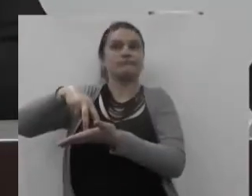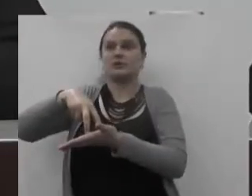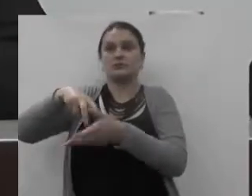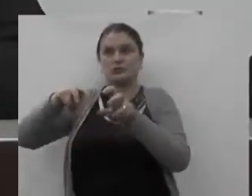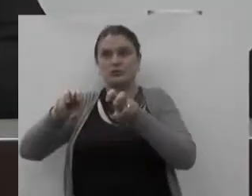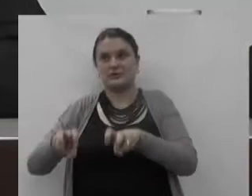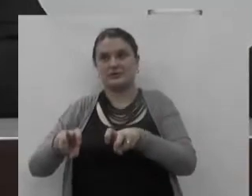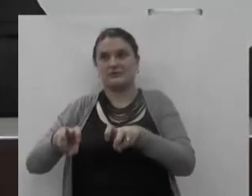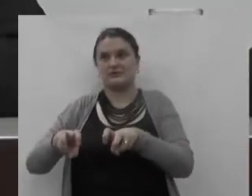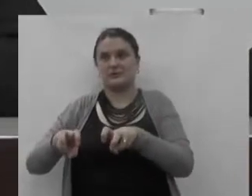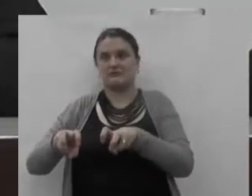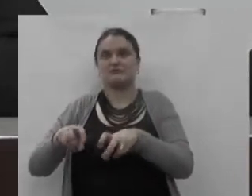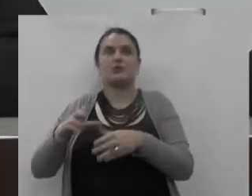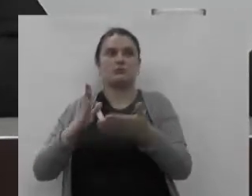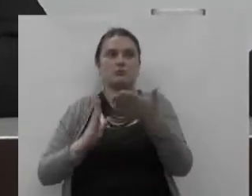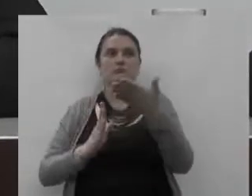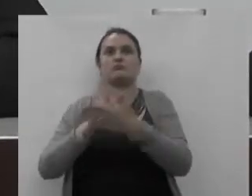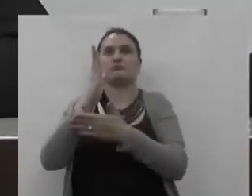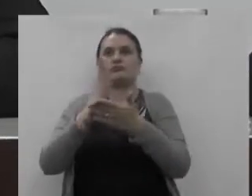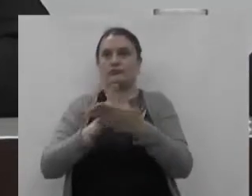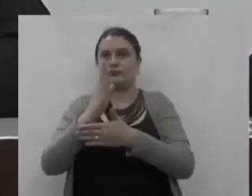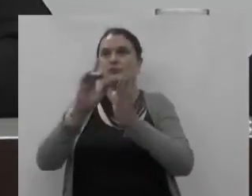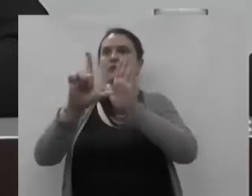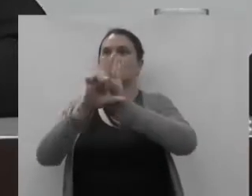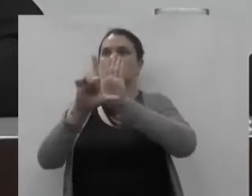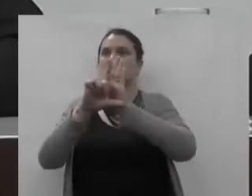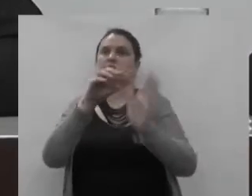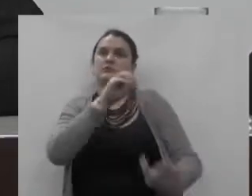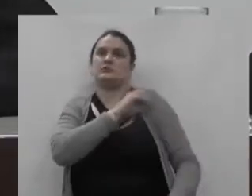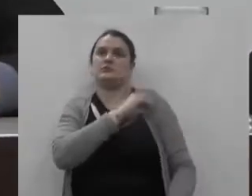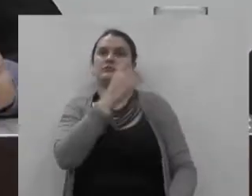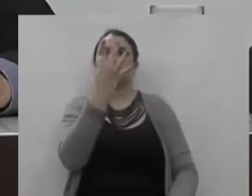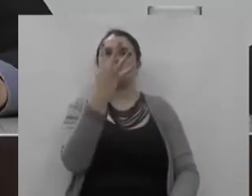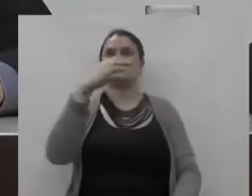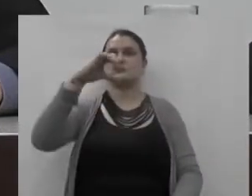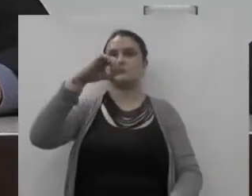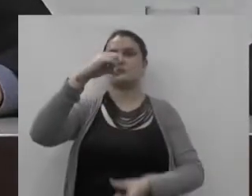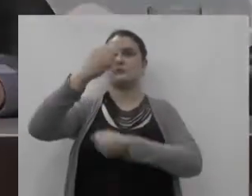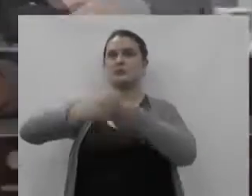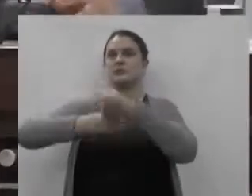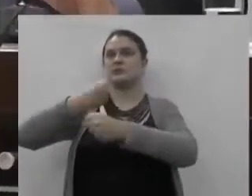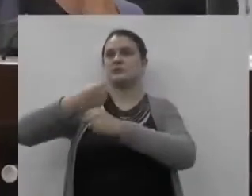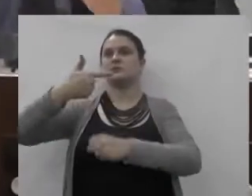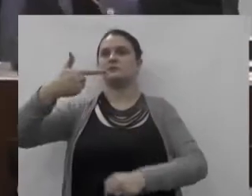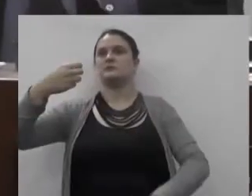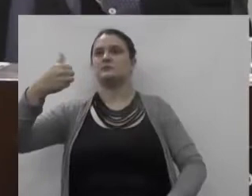Aprovado, então, o regime de urgência do projeto de lei ordinário número 49/2018.